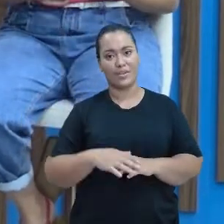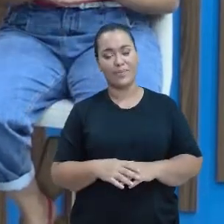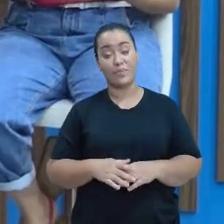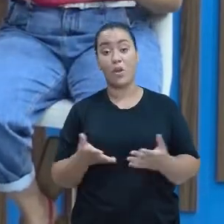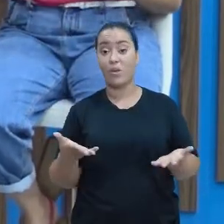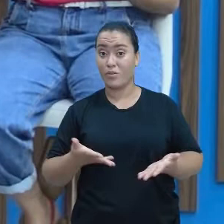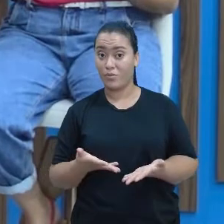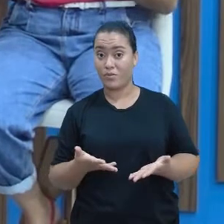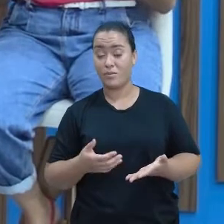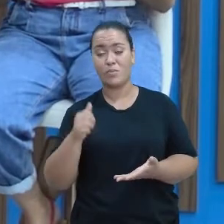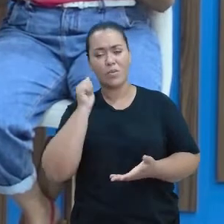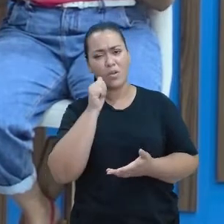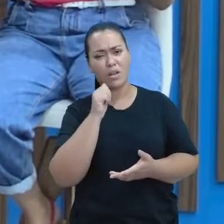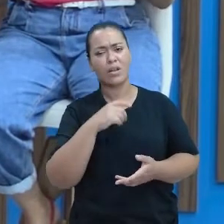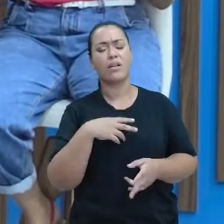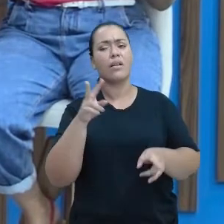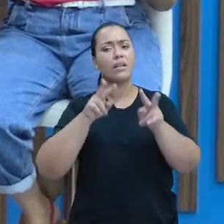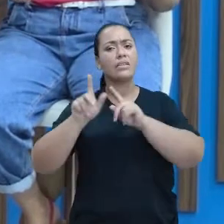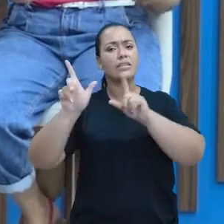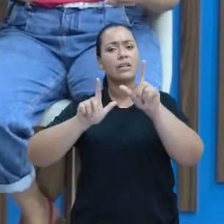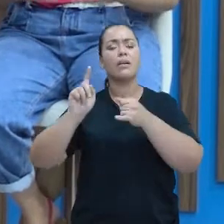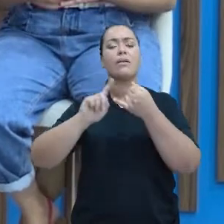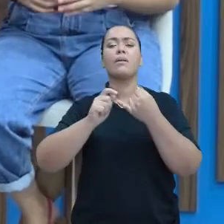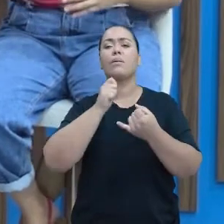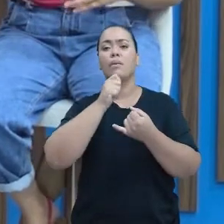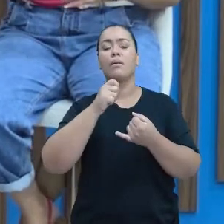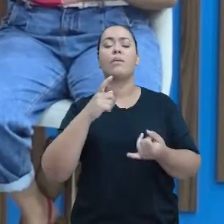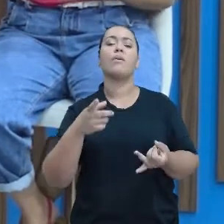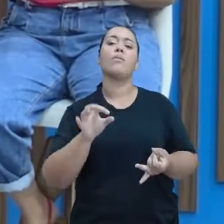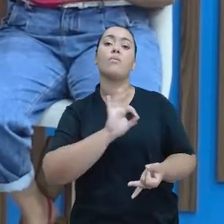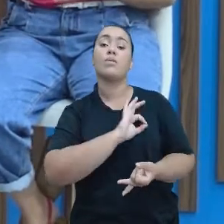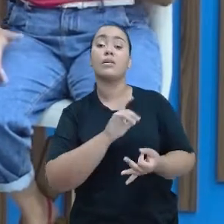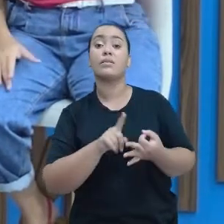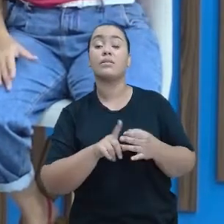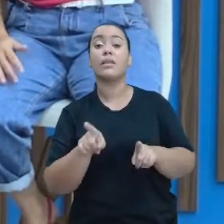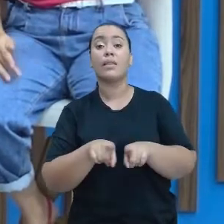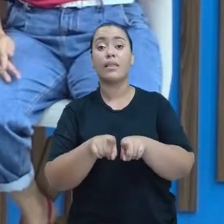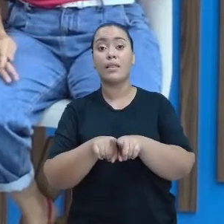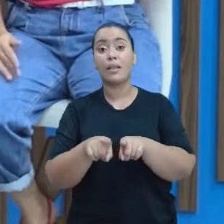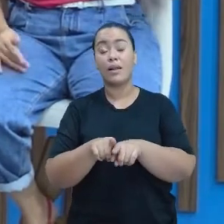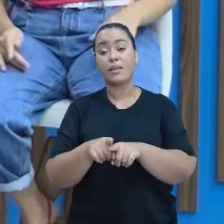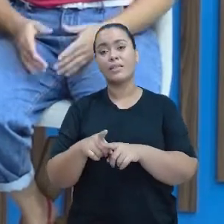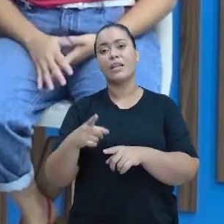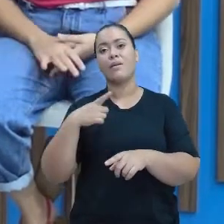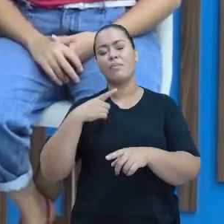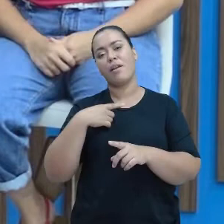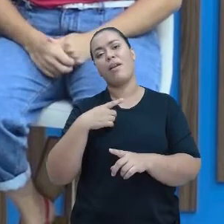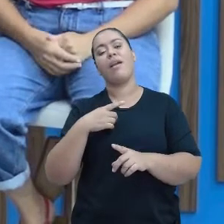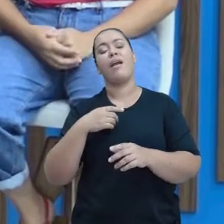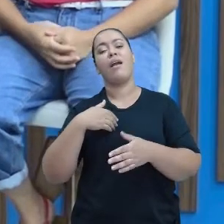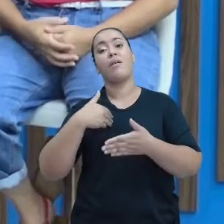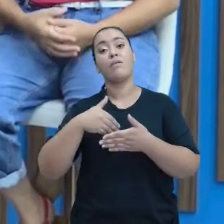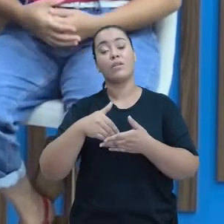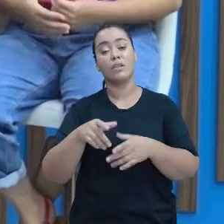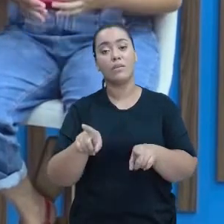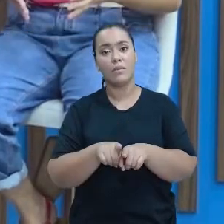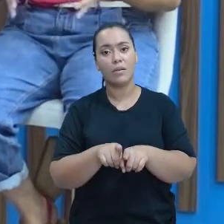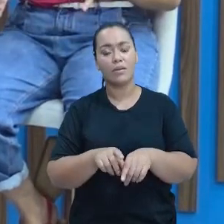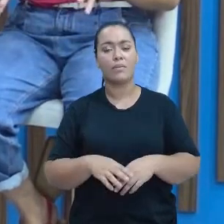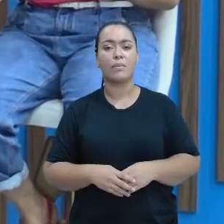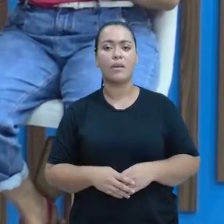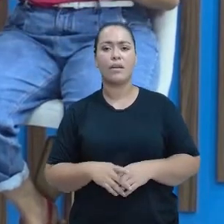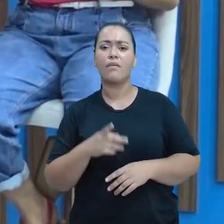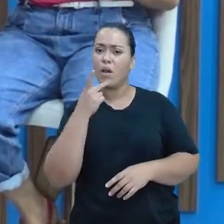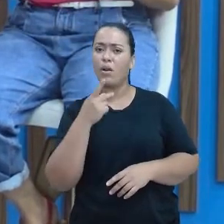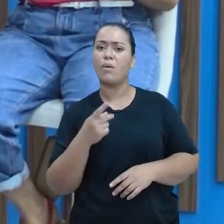vê que as mulheres são vistas em jornalismo policial, no futebol, como é o caso da nossa produtora Giovana ali. E é muito